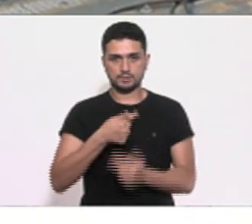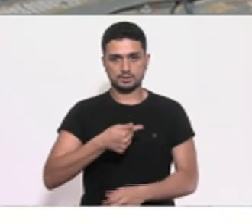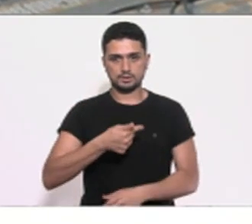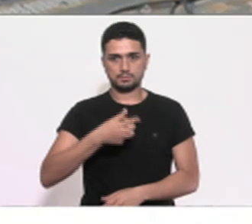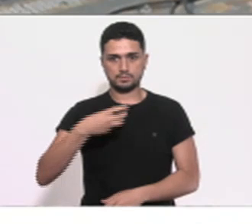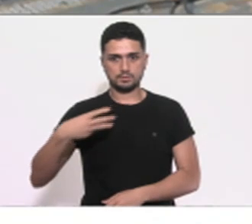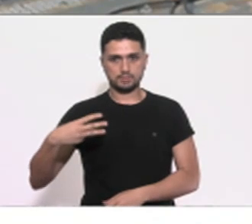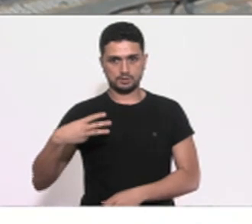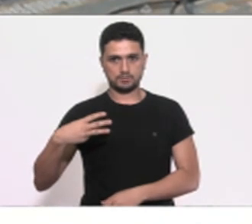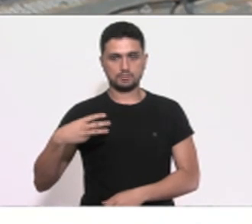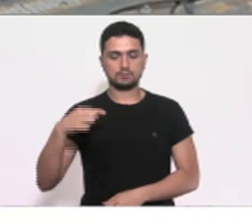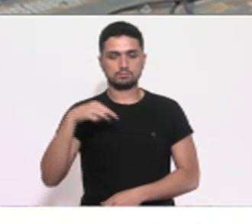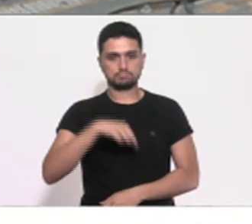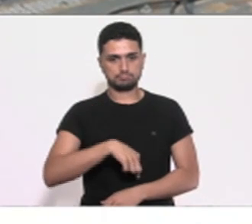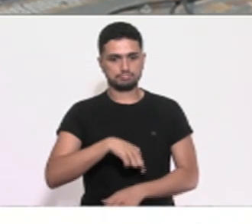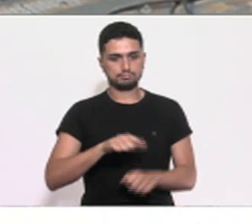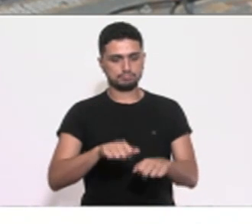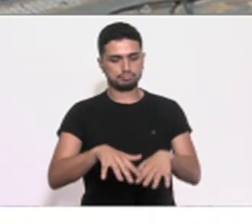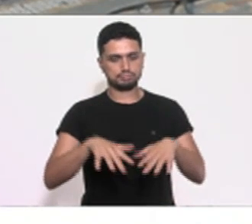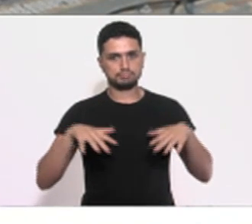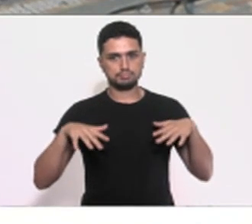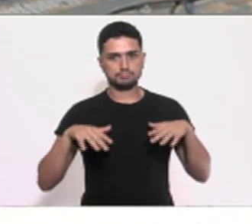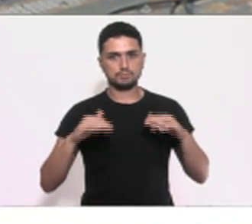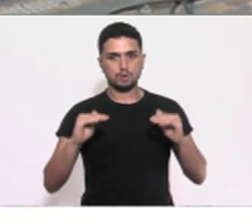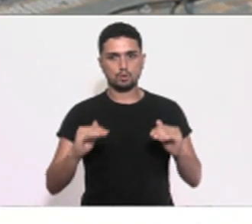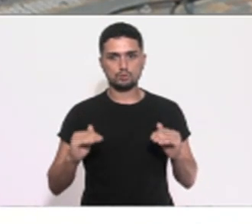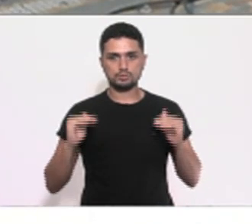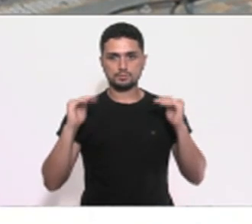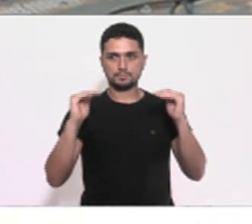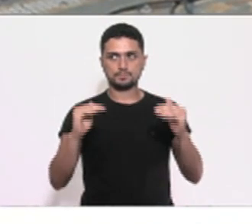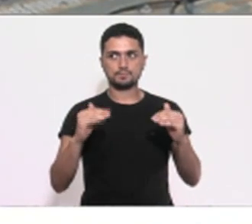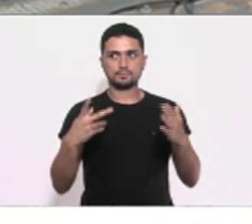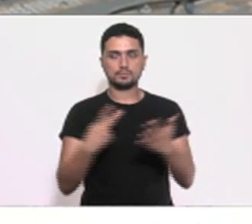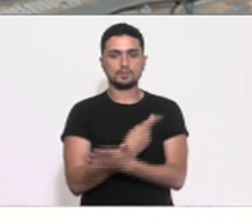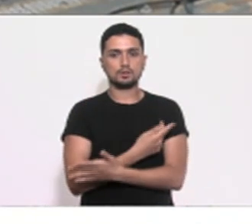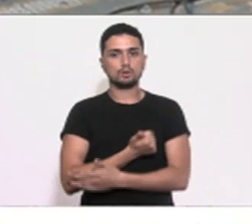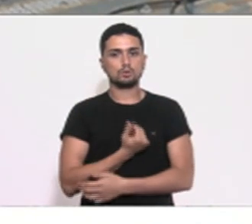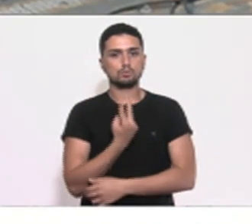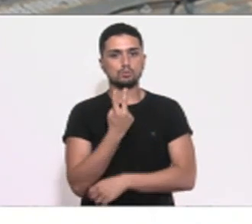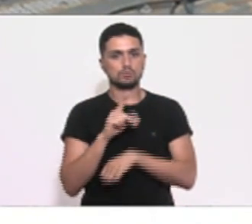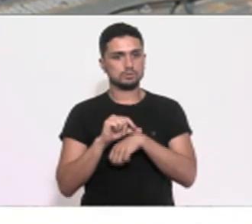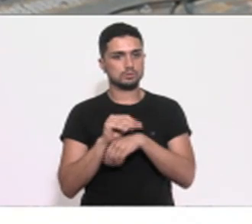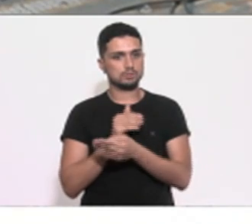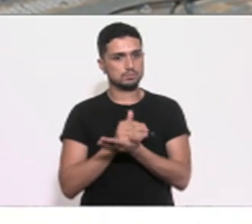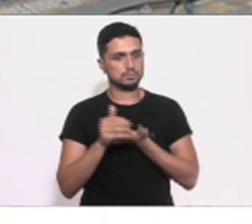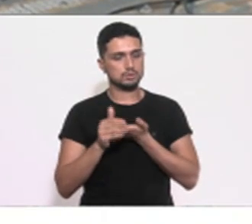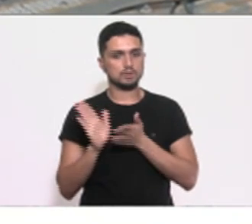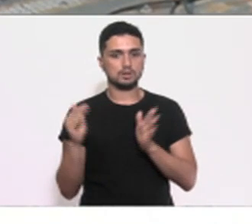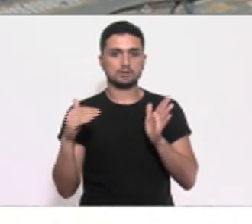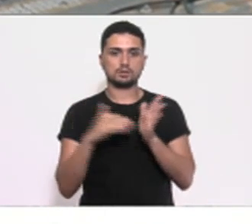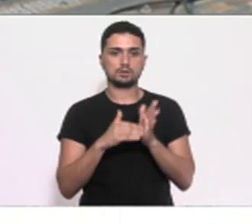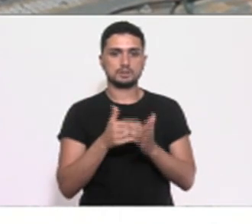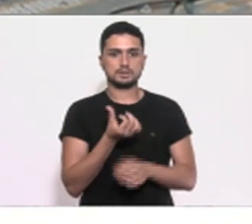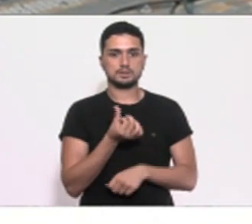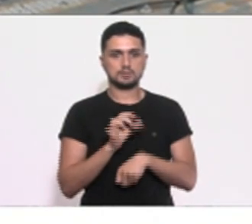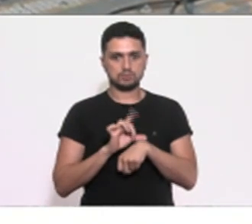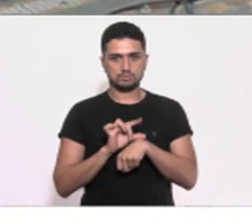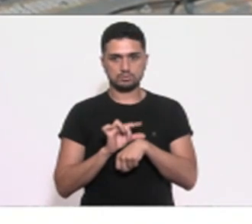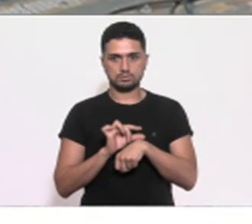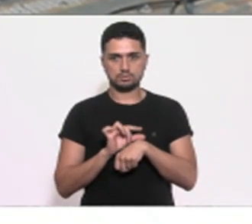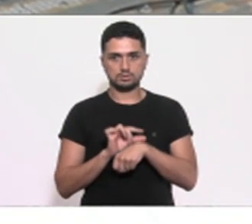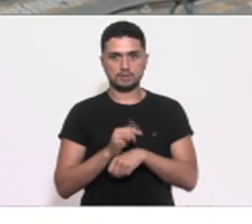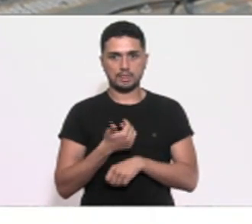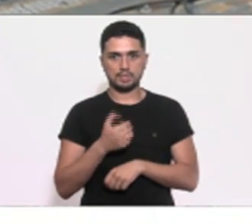73ª sessão ordinária, que, iniciada às 14 horas, encerrou-se às 18 horas